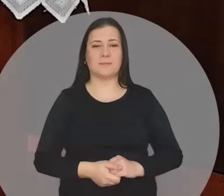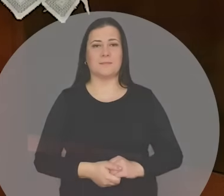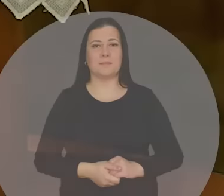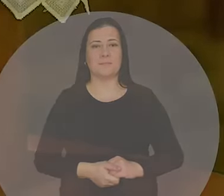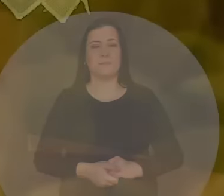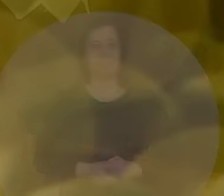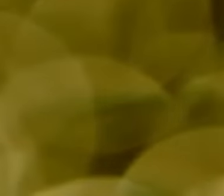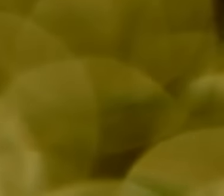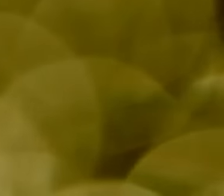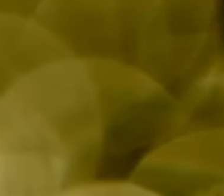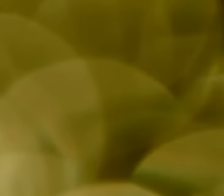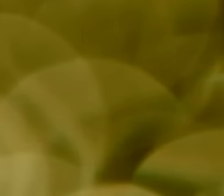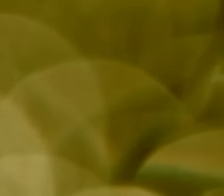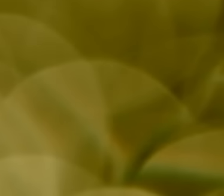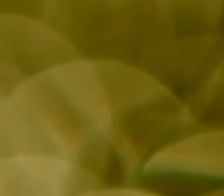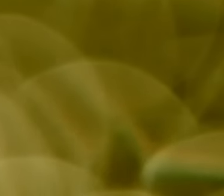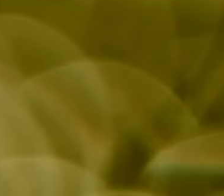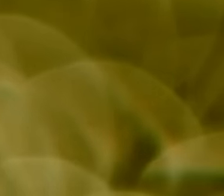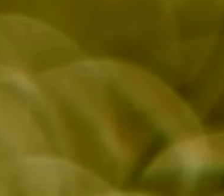Amém.